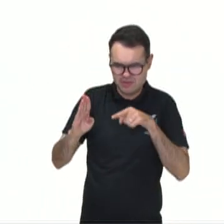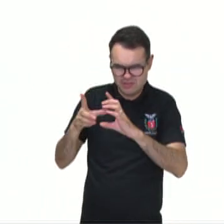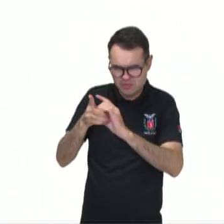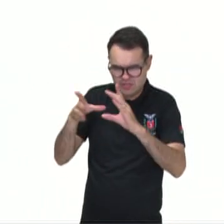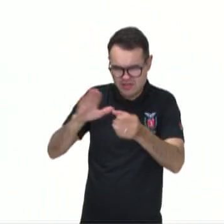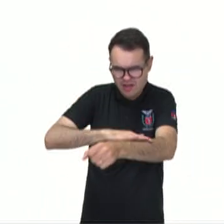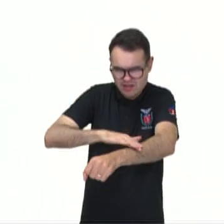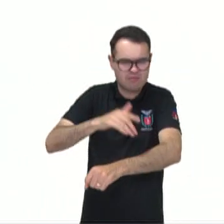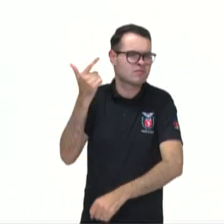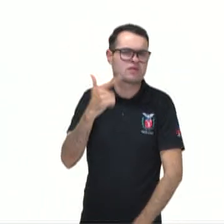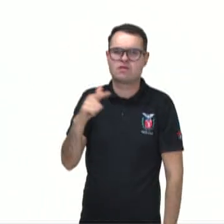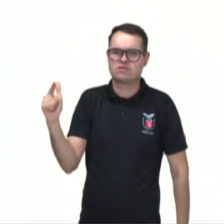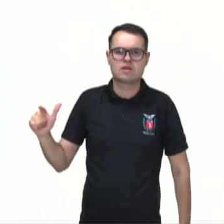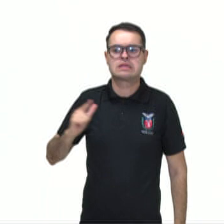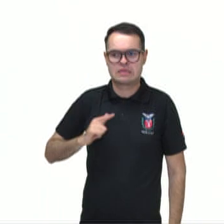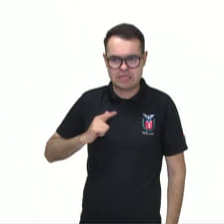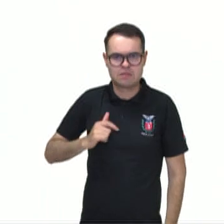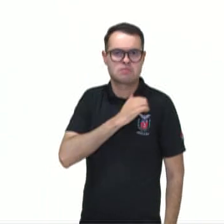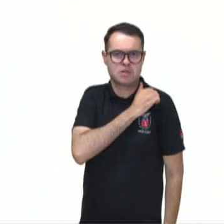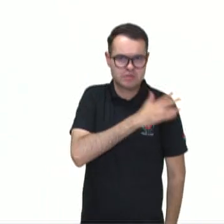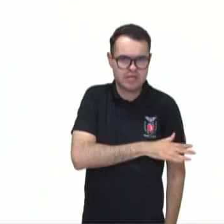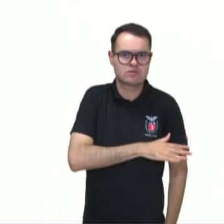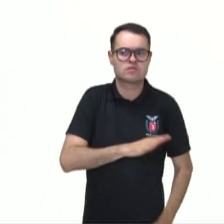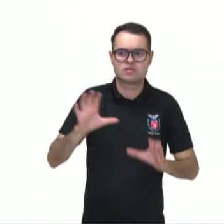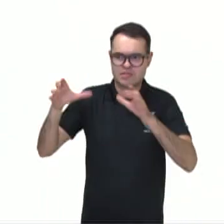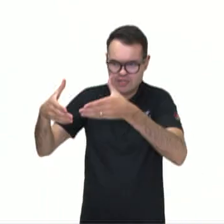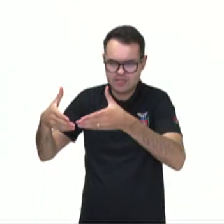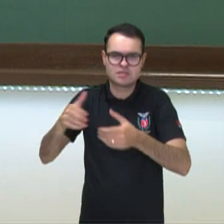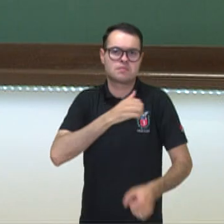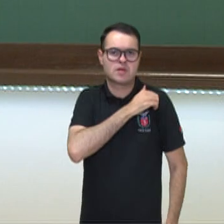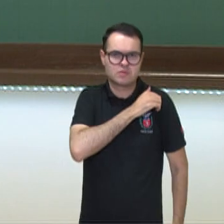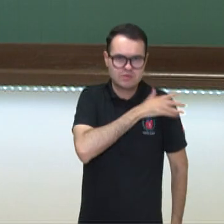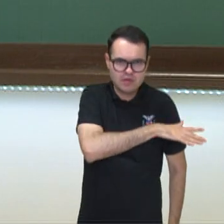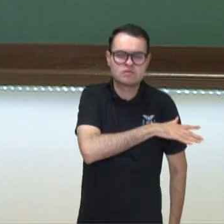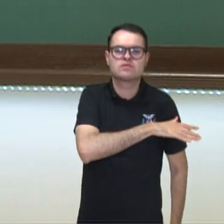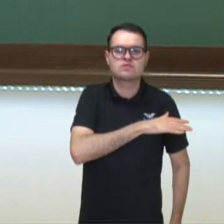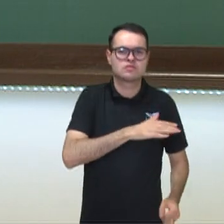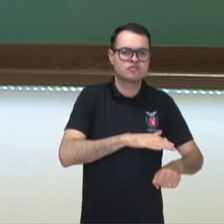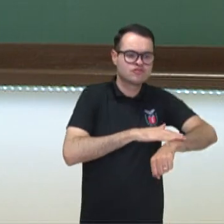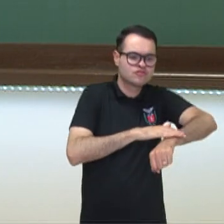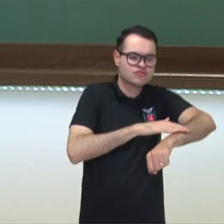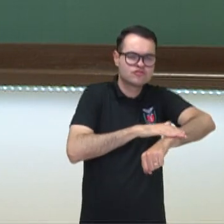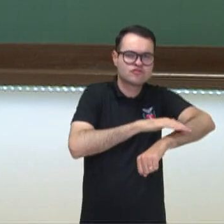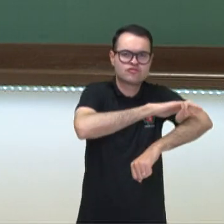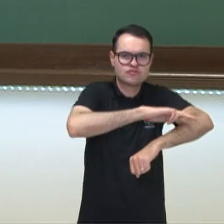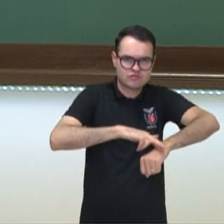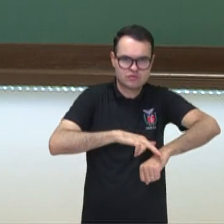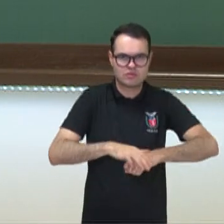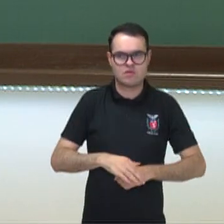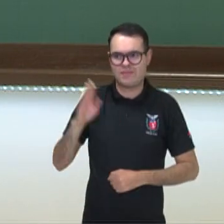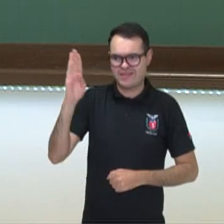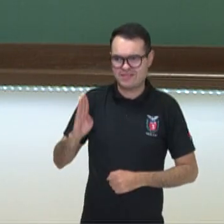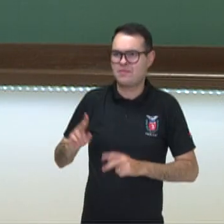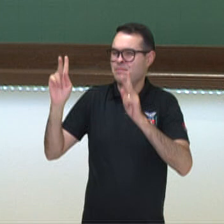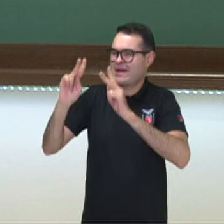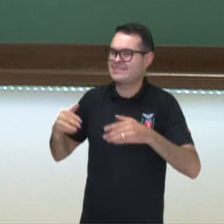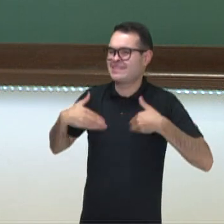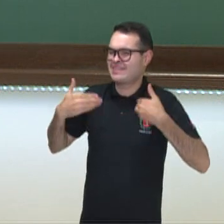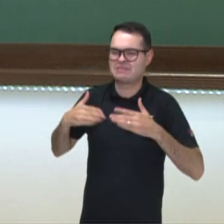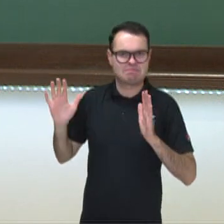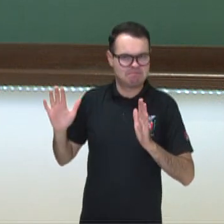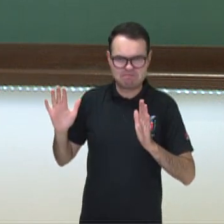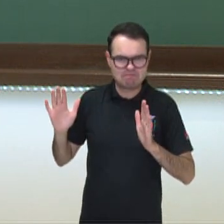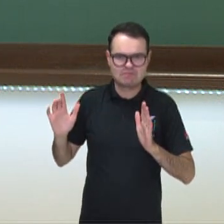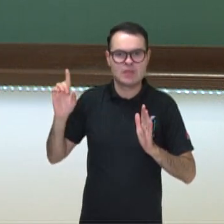Há preconceitos de classe e de cor. Então, ele reafirma que essa ideia que o Brasil é um país só da paz ou da alegria e da